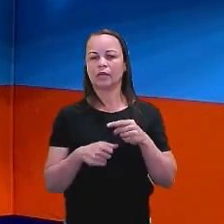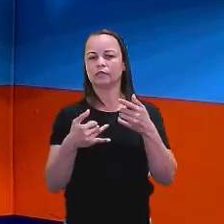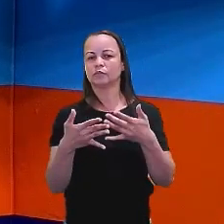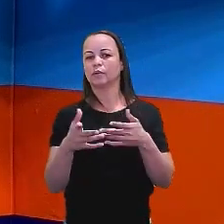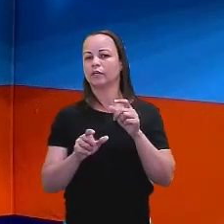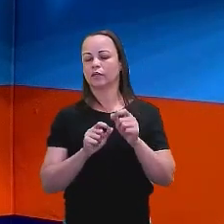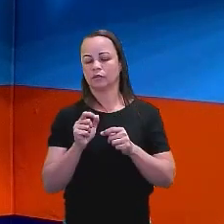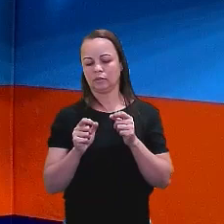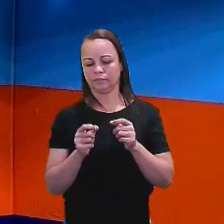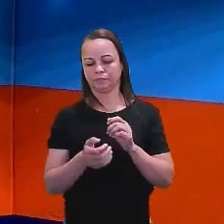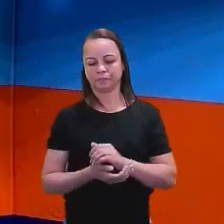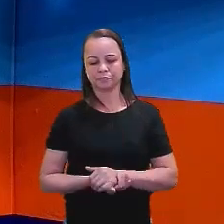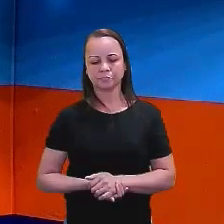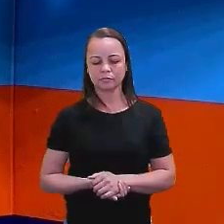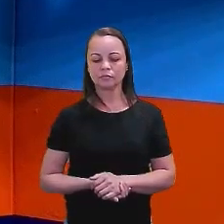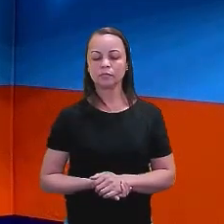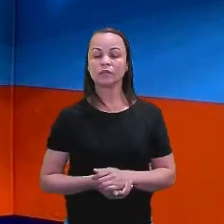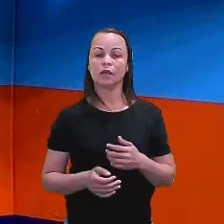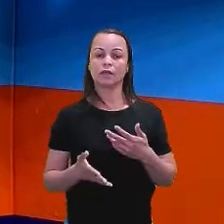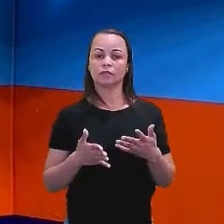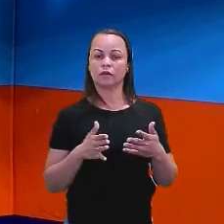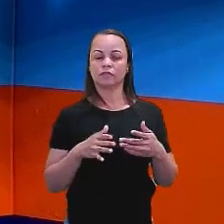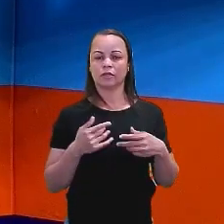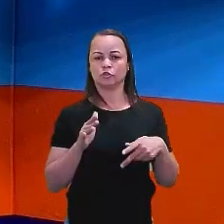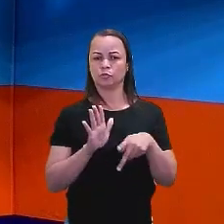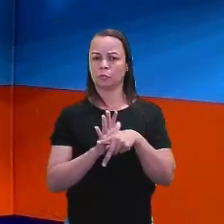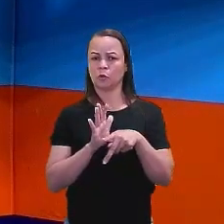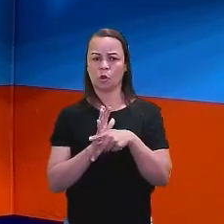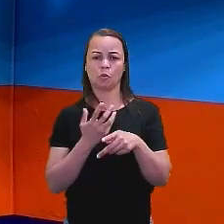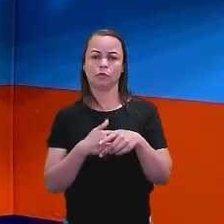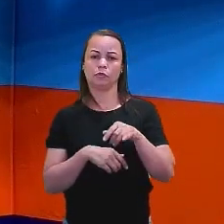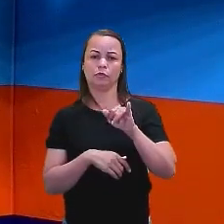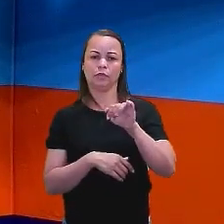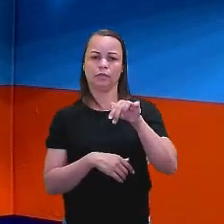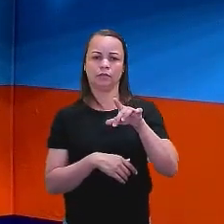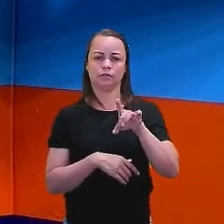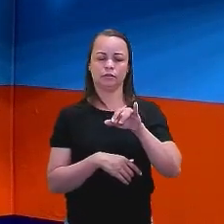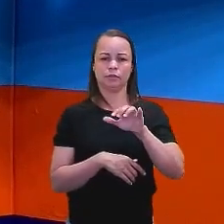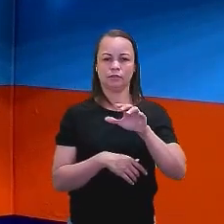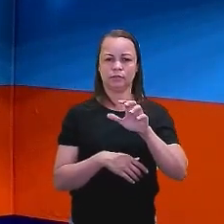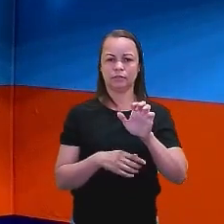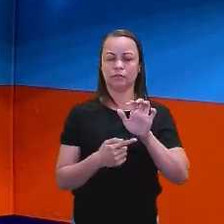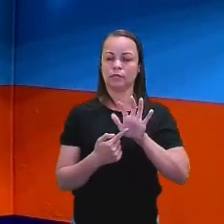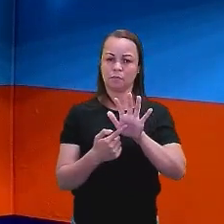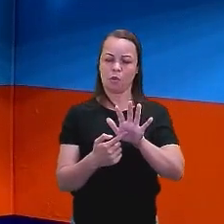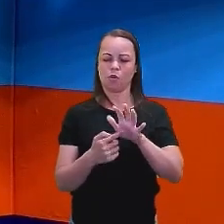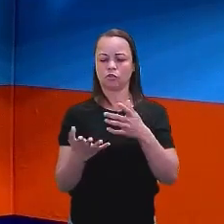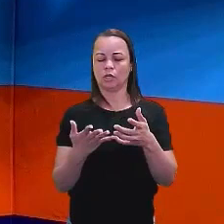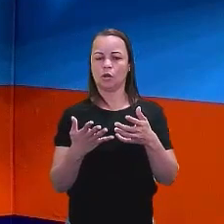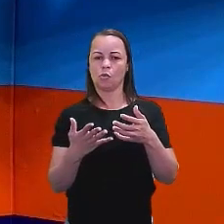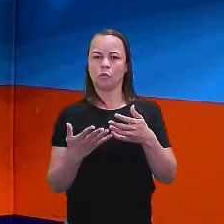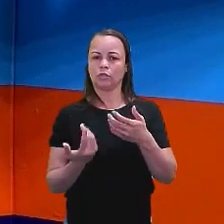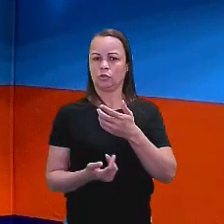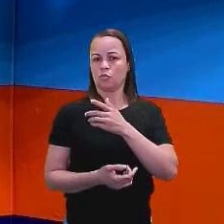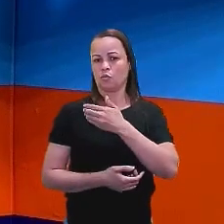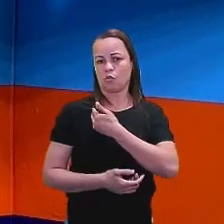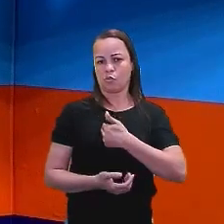apontar através dos próprios índices, né, que o próprio governo ele gera com